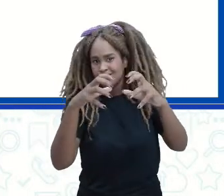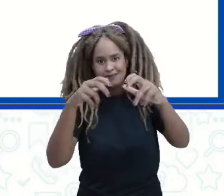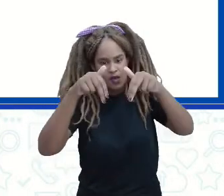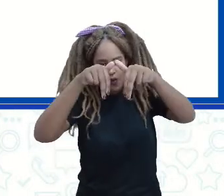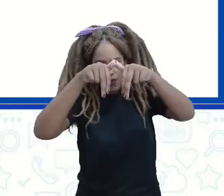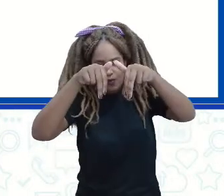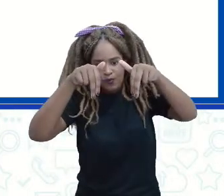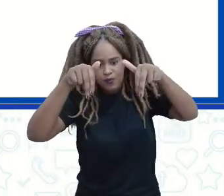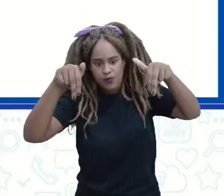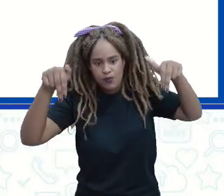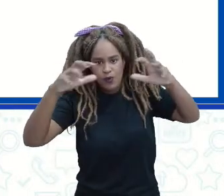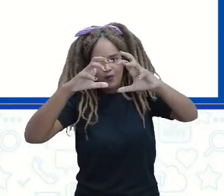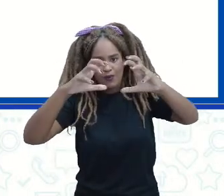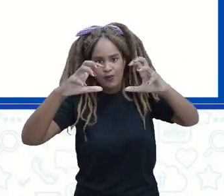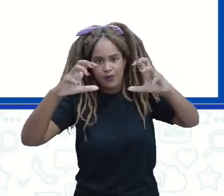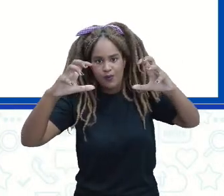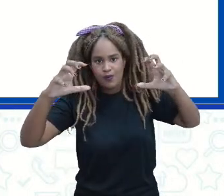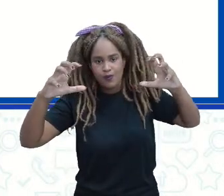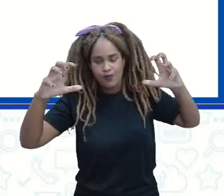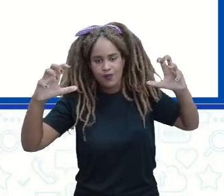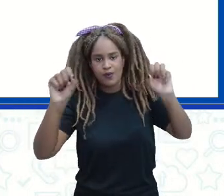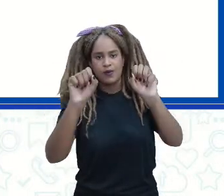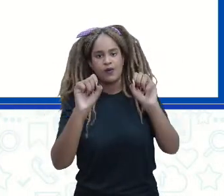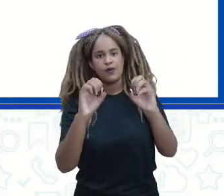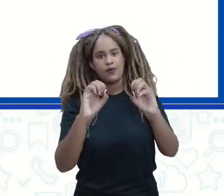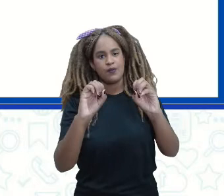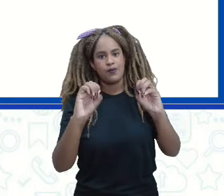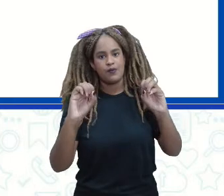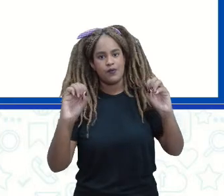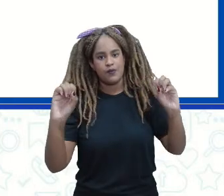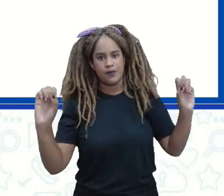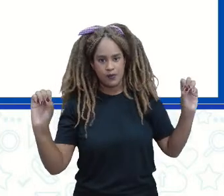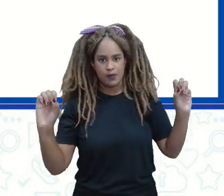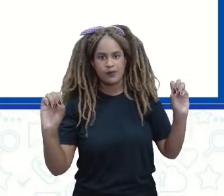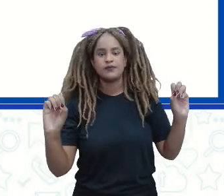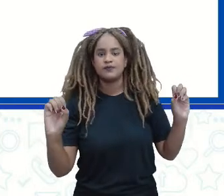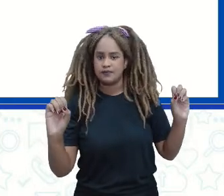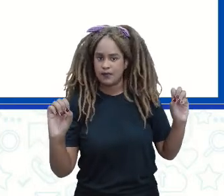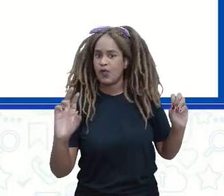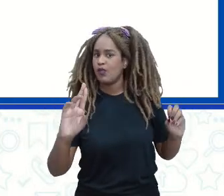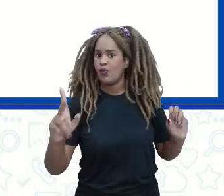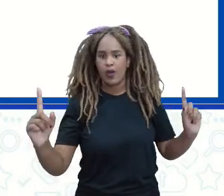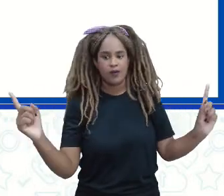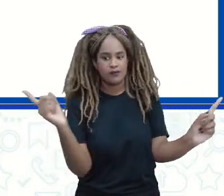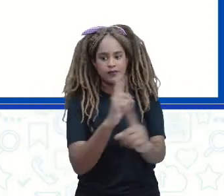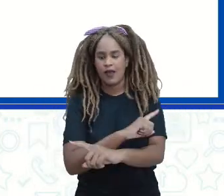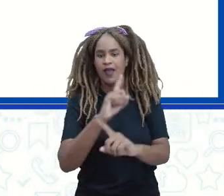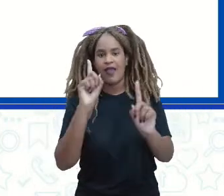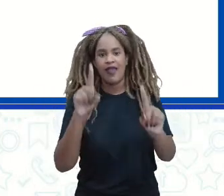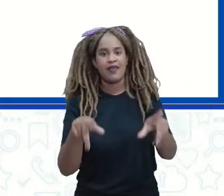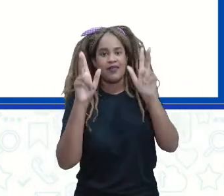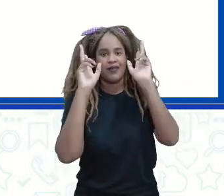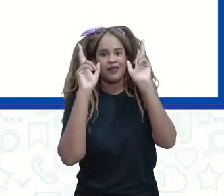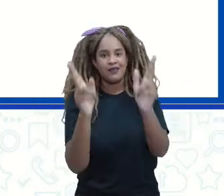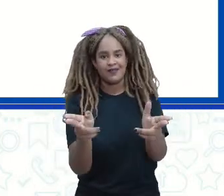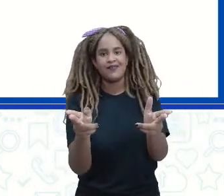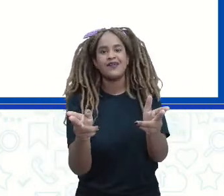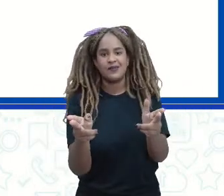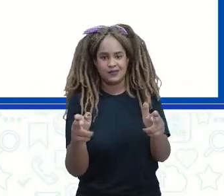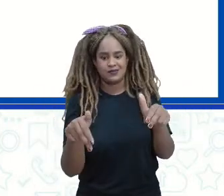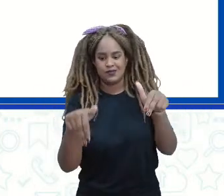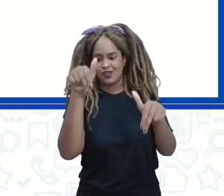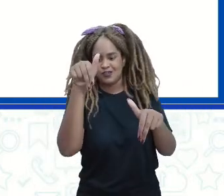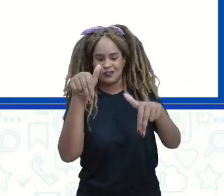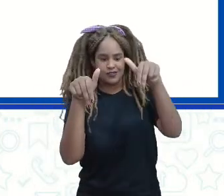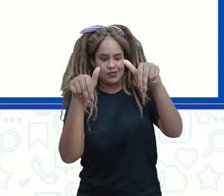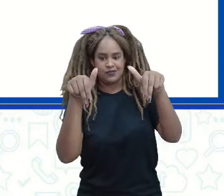Repulsão, tá? Então, aí a gente já não tem os opostos, né? A gente tem o quê? Os iguais, né? Então, igual com